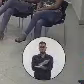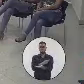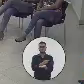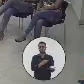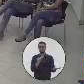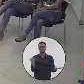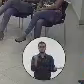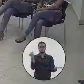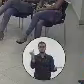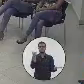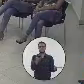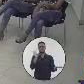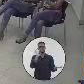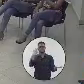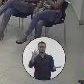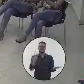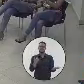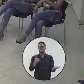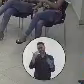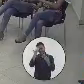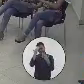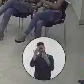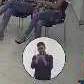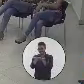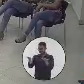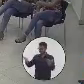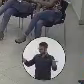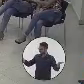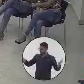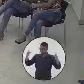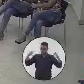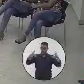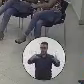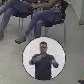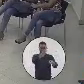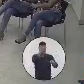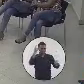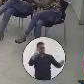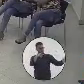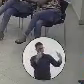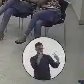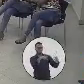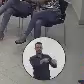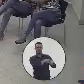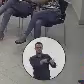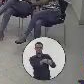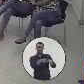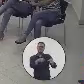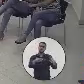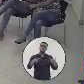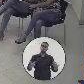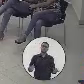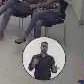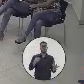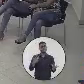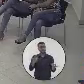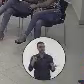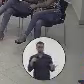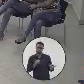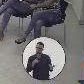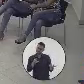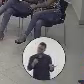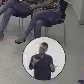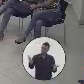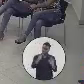tão importante resolução. Agradeço a todas e a todos a que nos estão assistindo